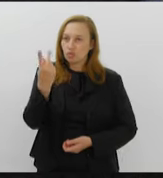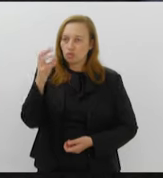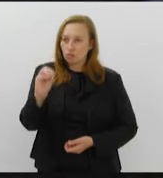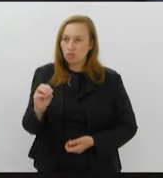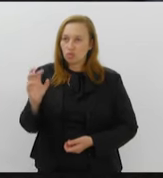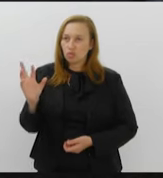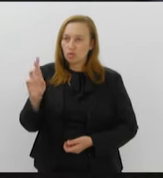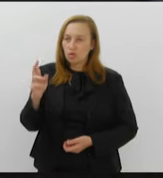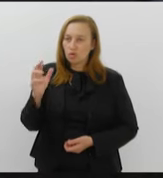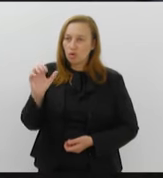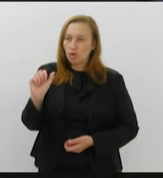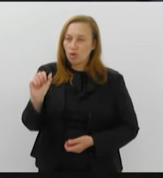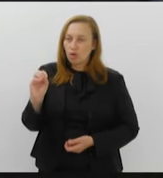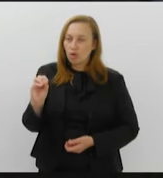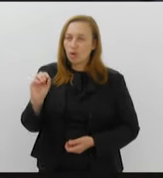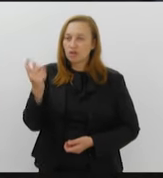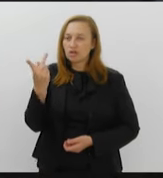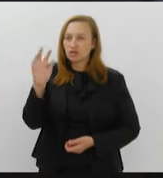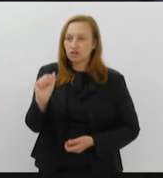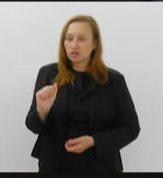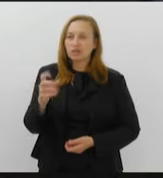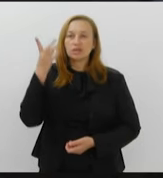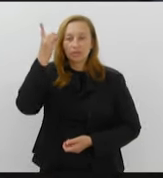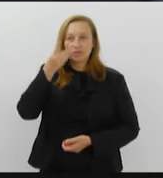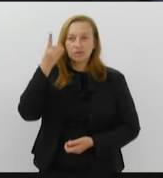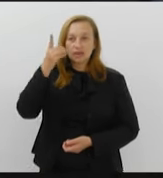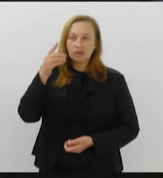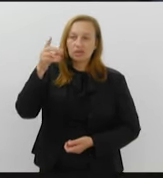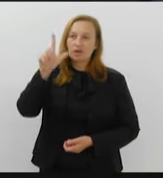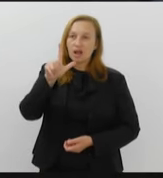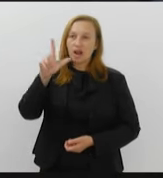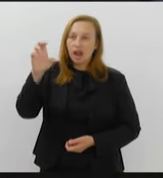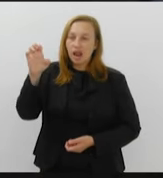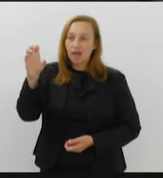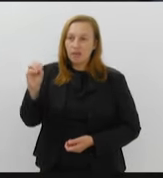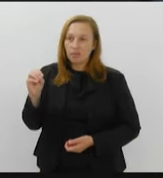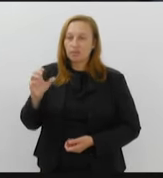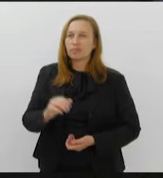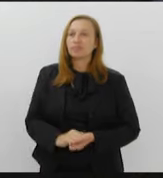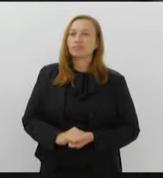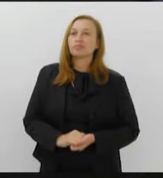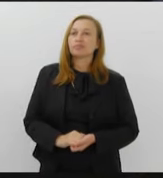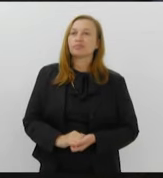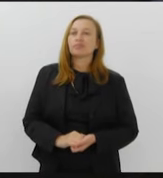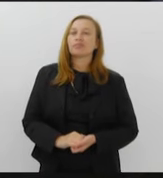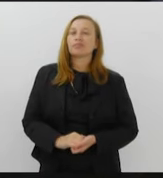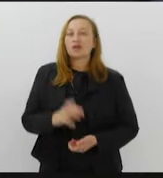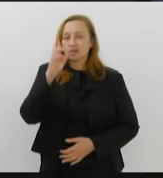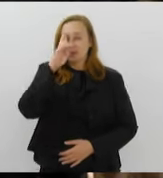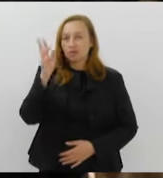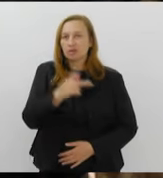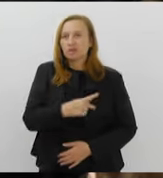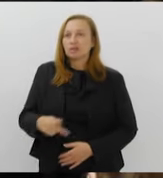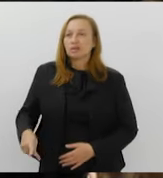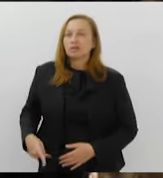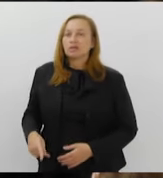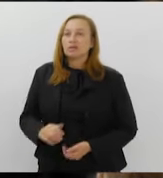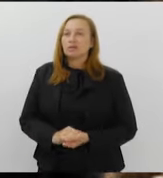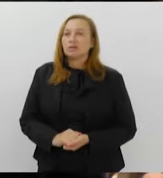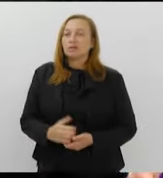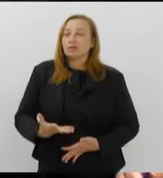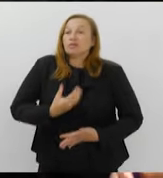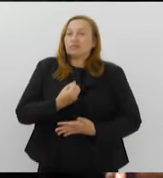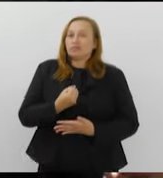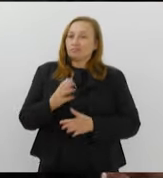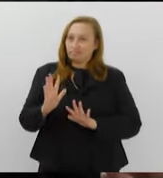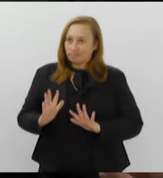Nosso nobre deputado Léo Vieira. Quem vota? Senhor presidente, Eu fui pego de